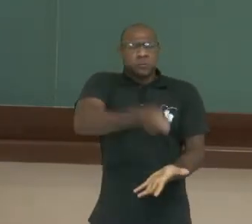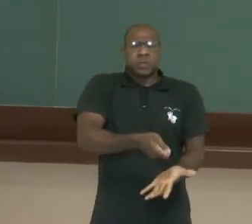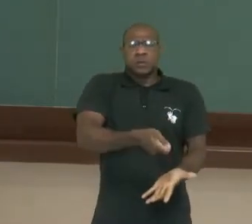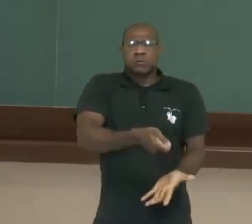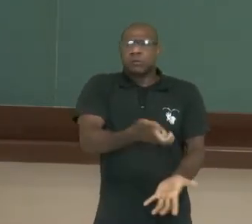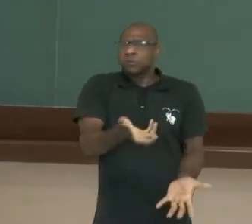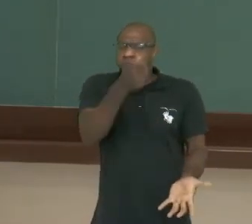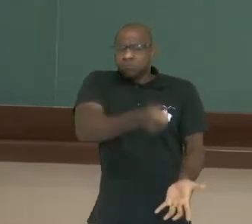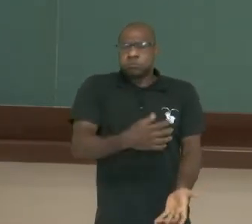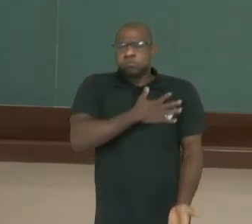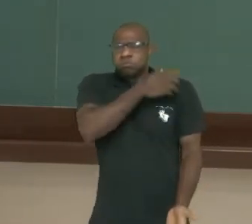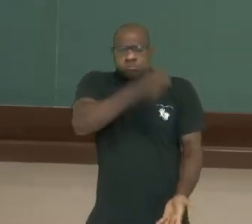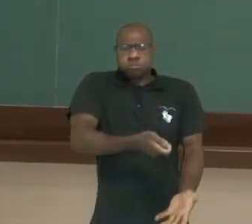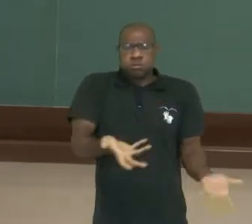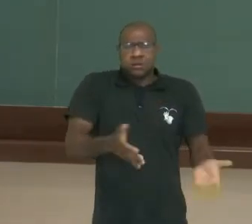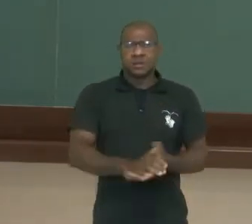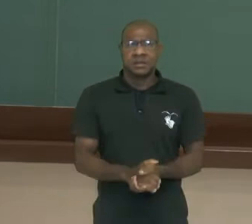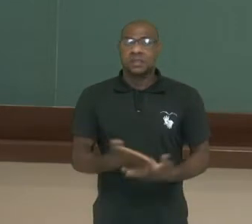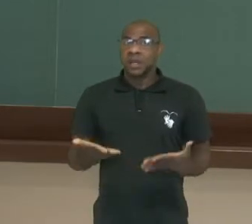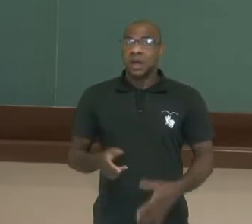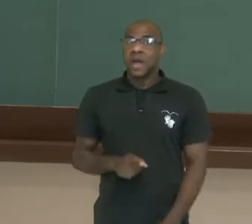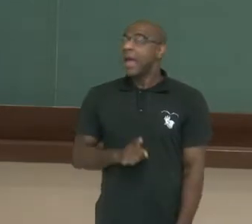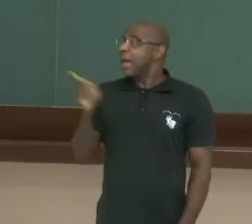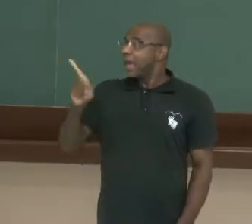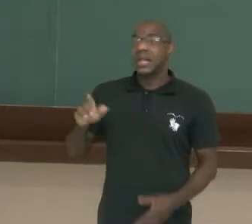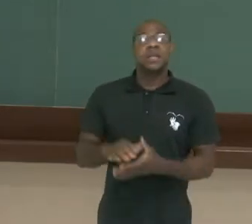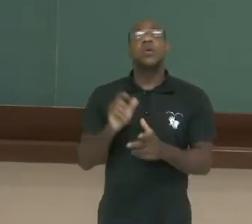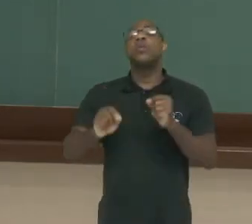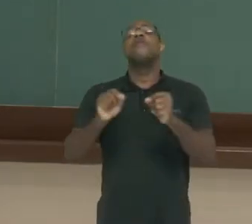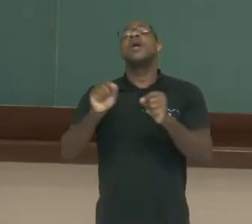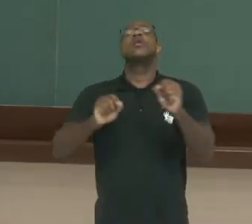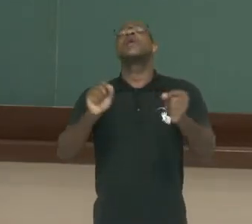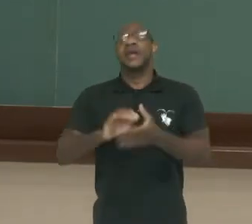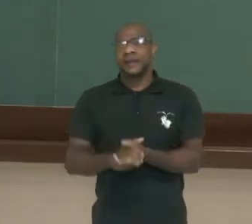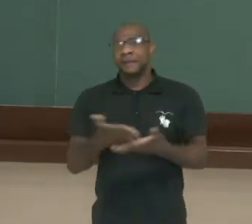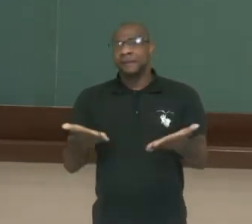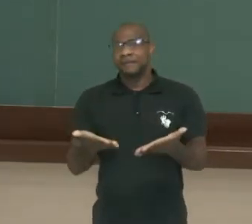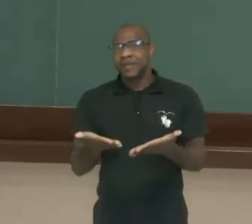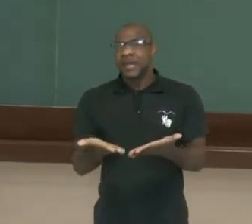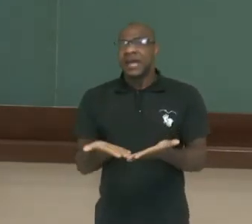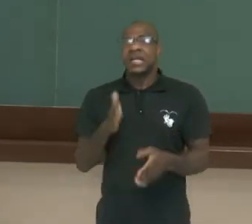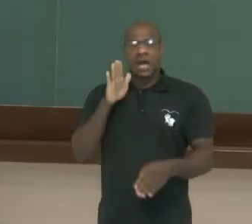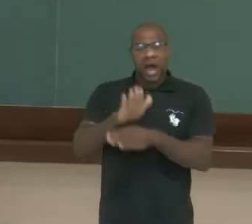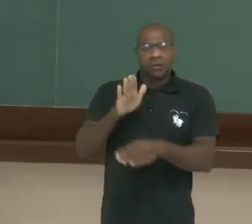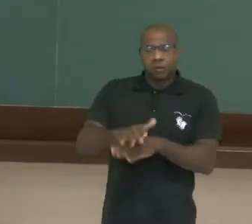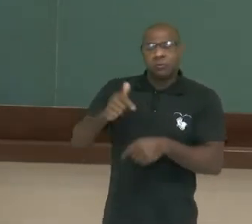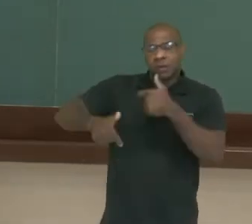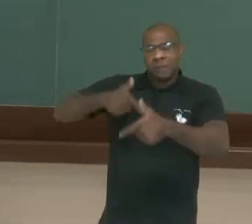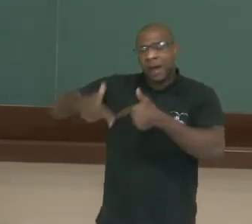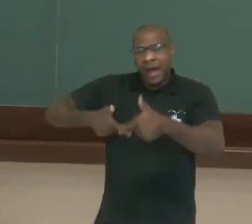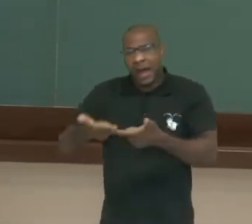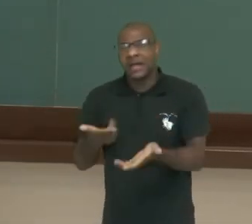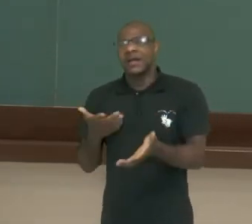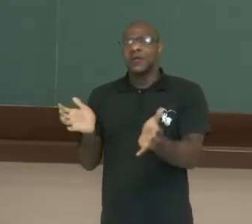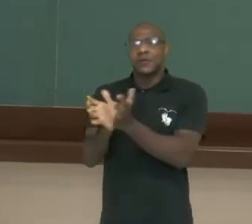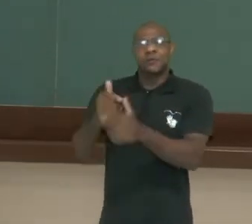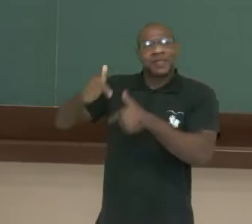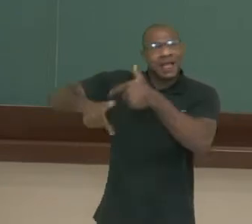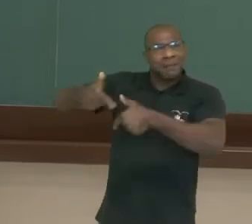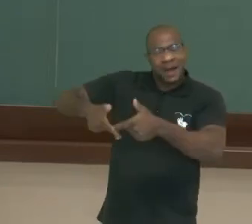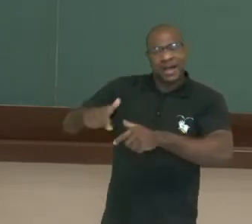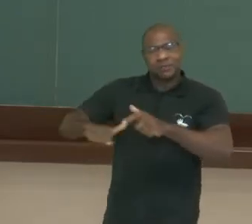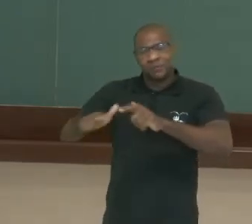ditadura? Getúlio Vargas, então, apostou novamente no trabalhismo, nessa proximidade com a população,